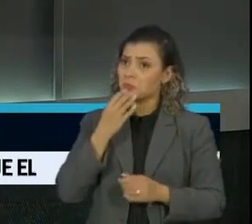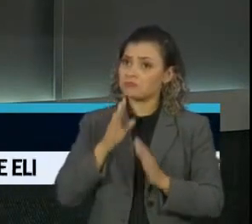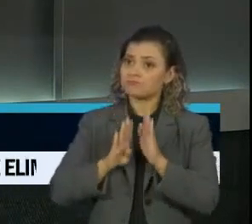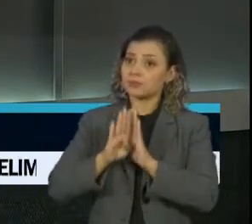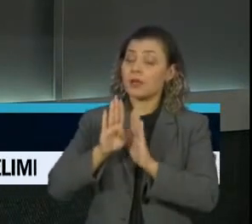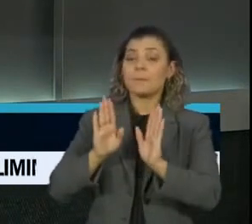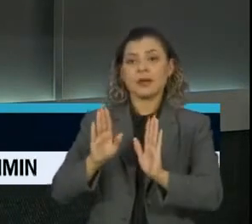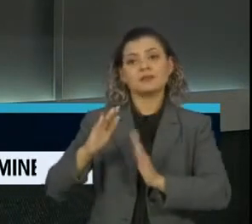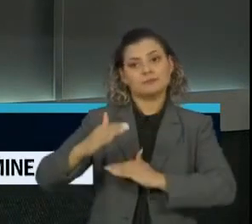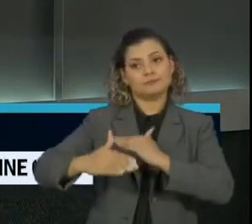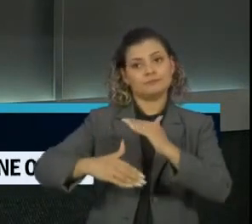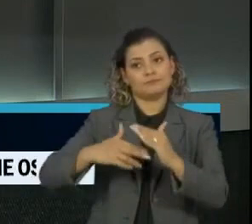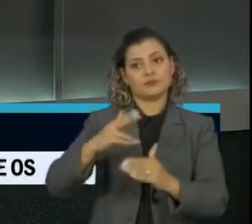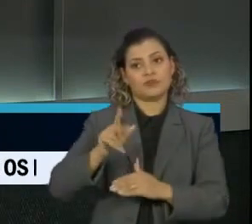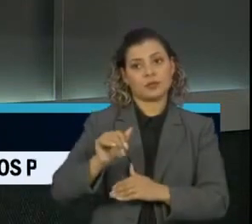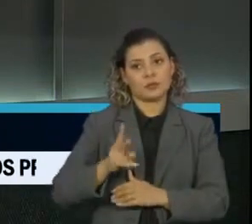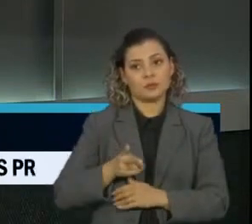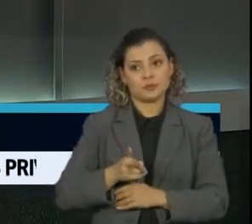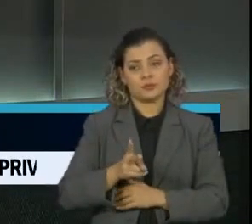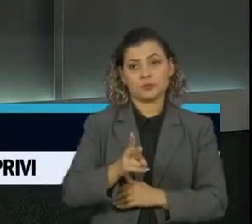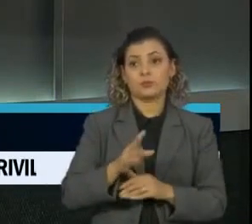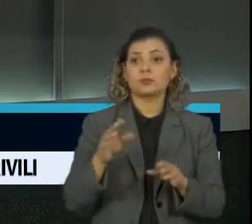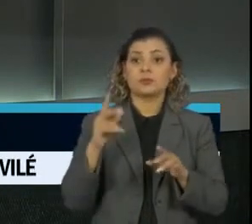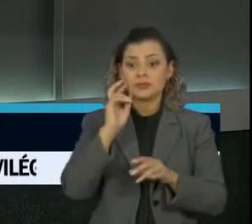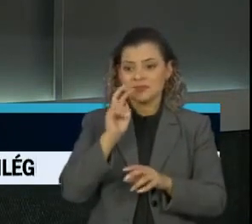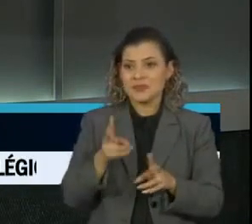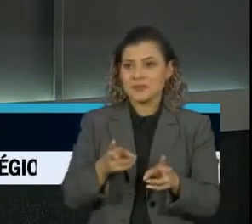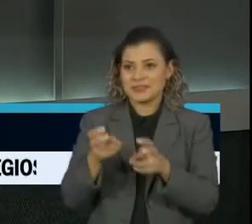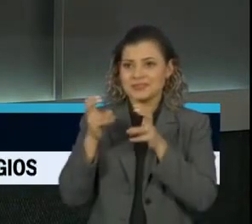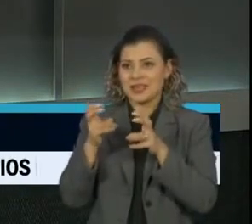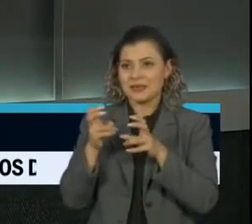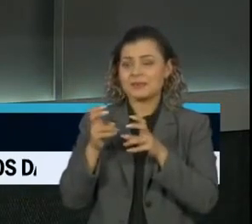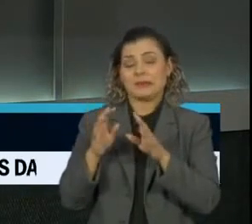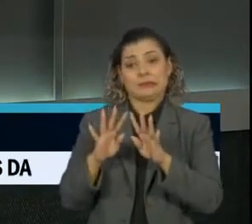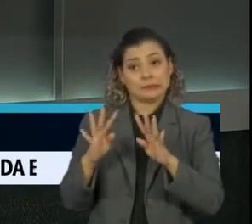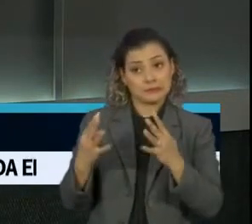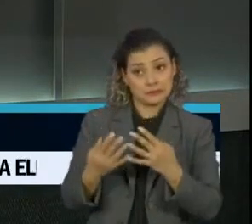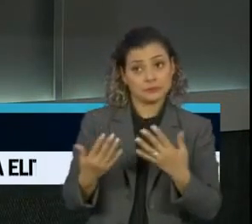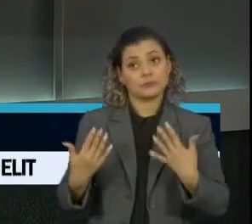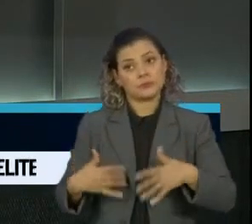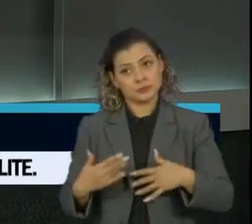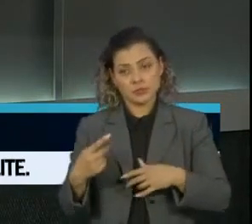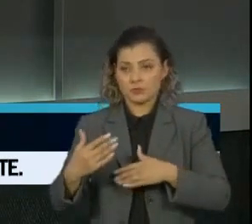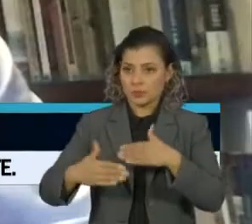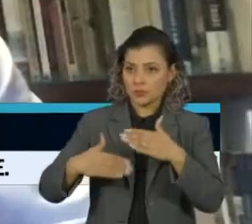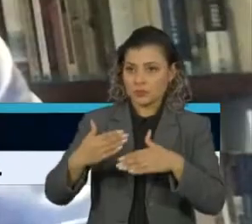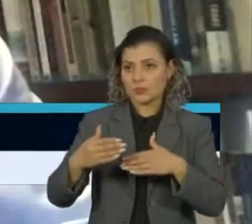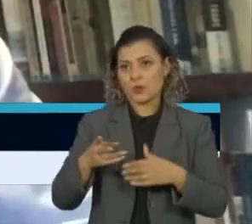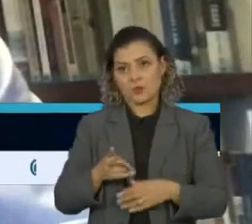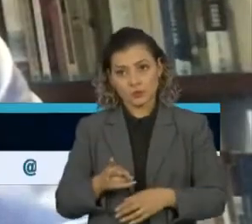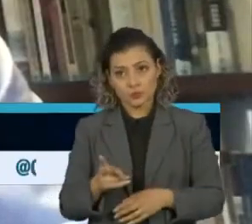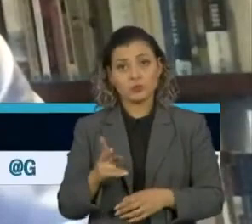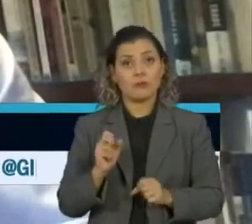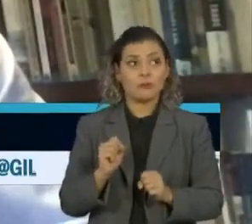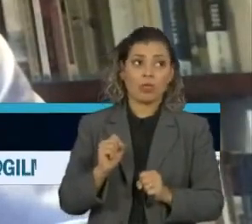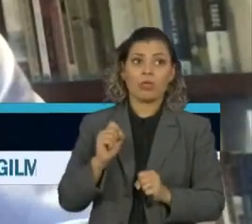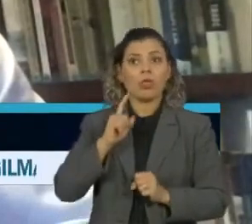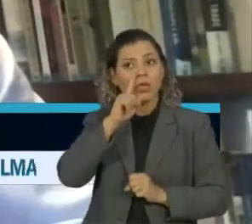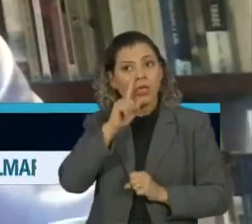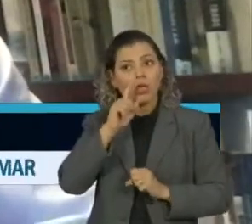ainda deve durar algum tempo. Quer dizer, a gente vê que a pandemia ainda está aí, ainda há risco de